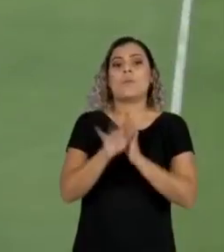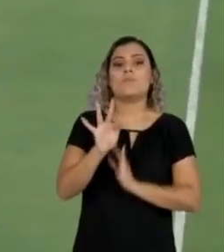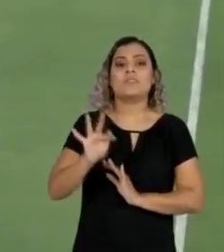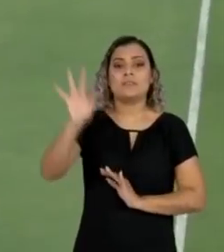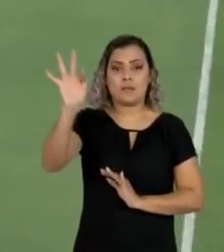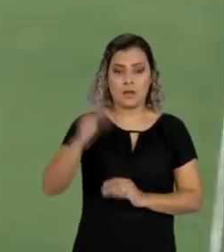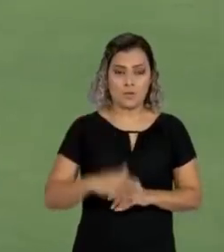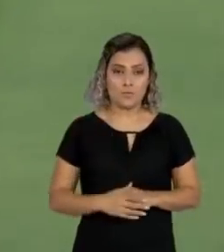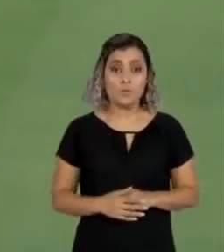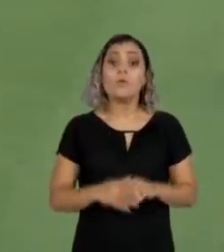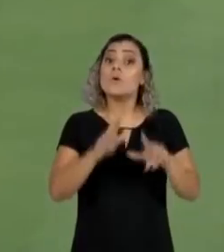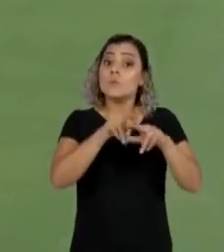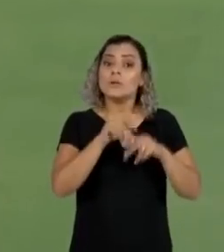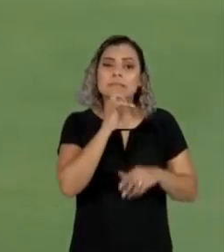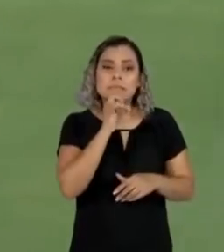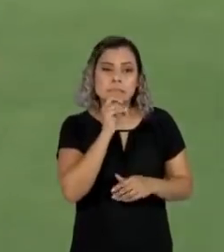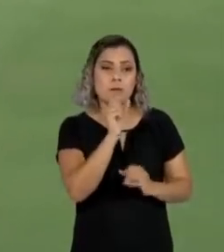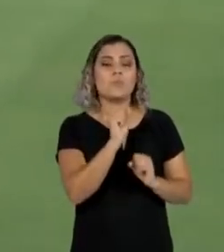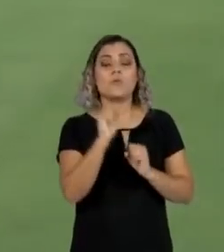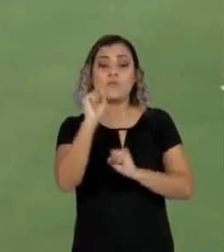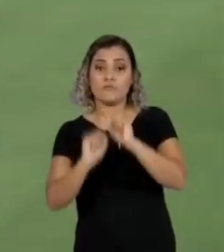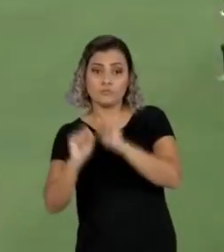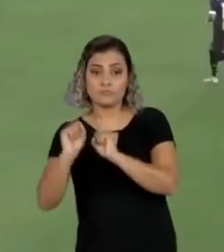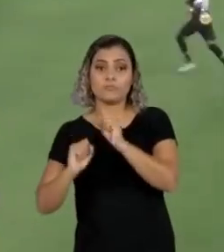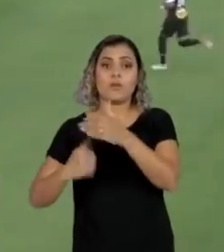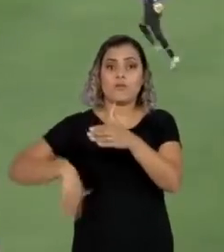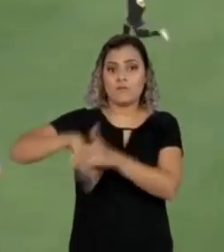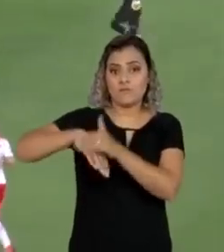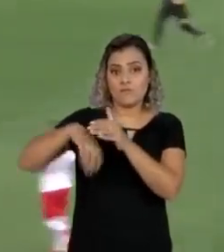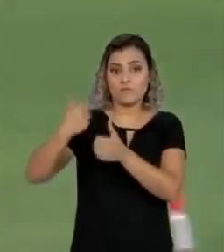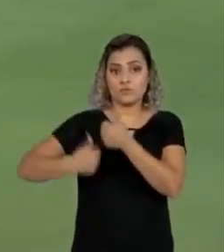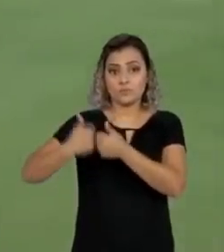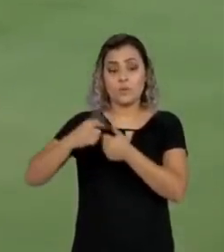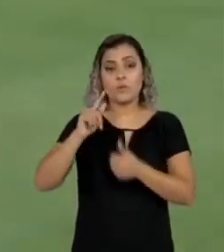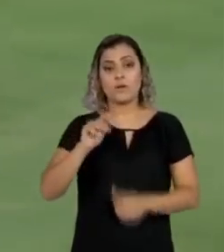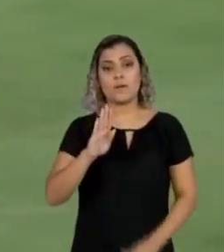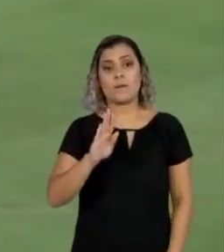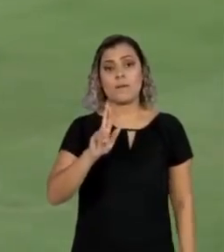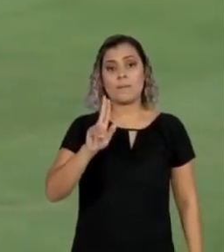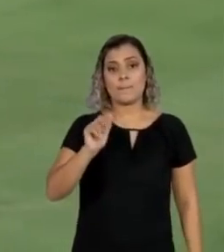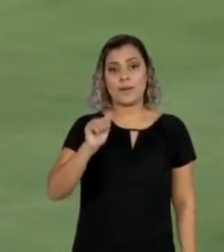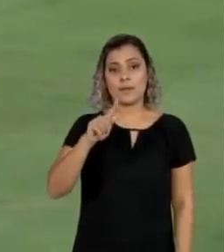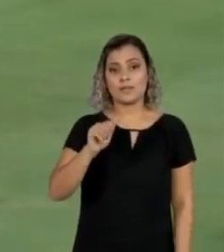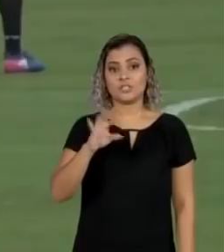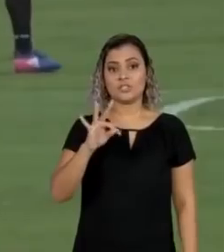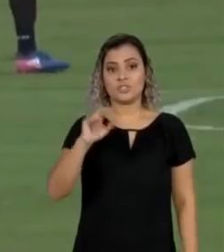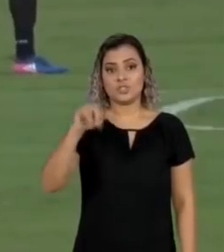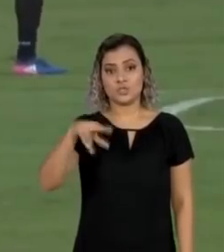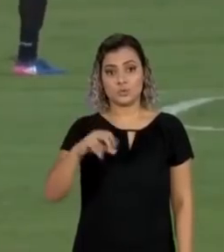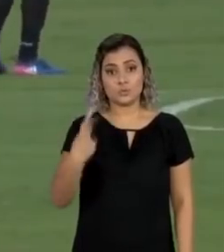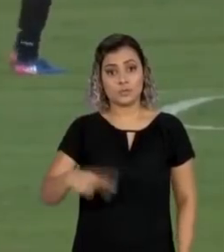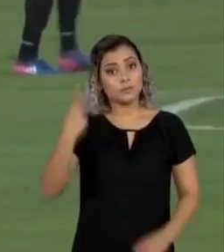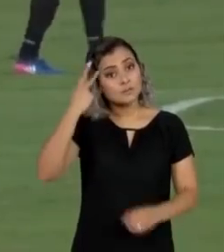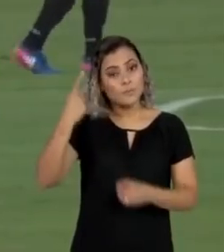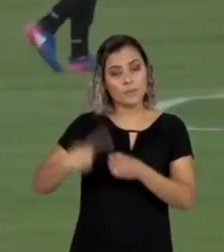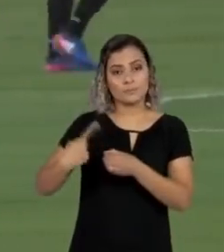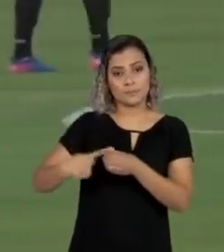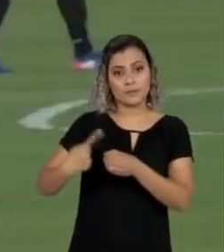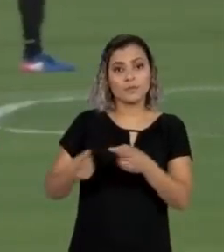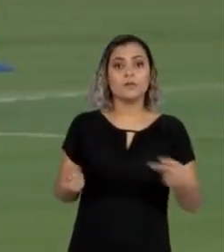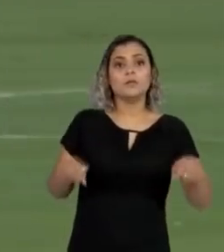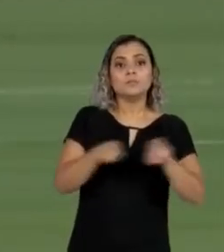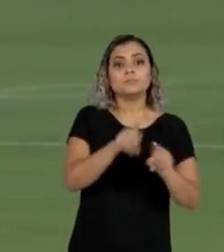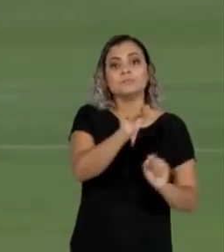Um exemplo de clube-empresa que já existe no país é o Bragantino, do interior paulista, que se uniu a uma